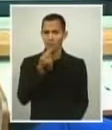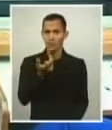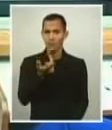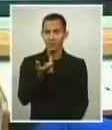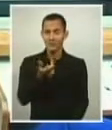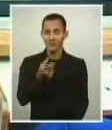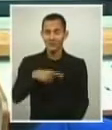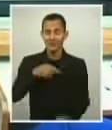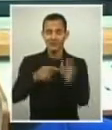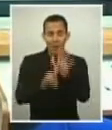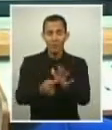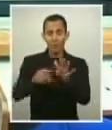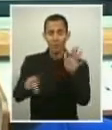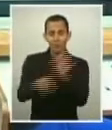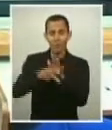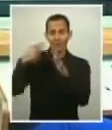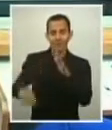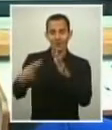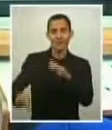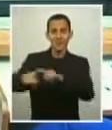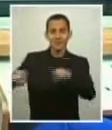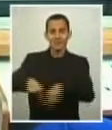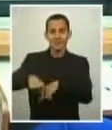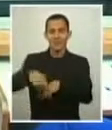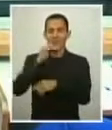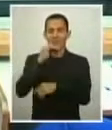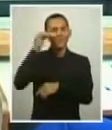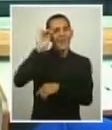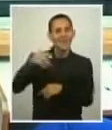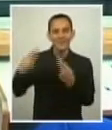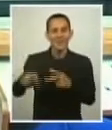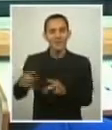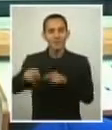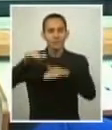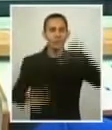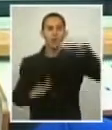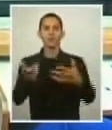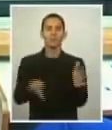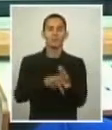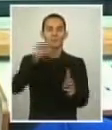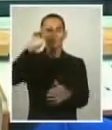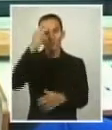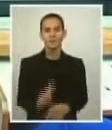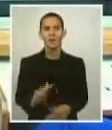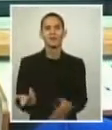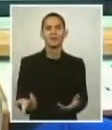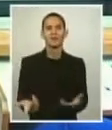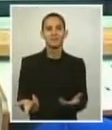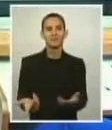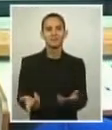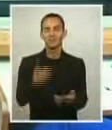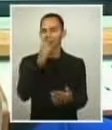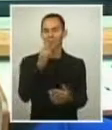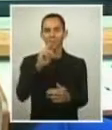e aponta para propriedade como a origem da desigualdade entre os homens isso É